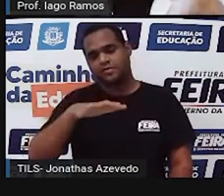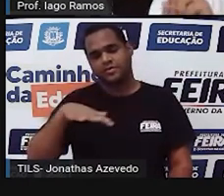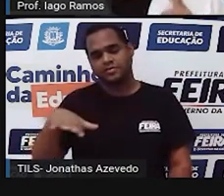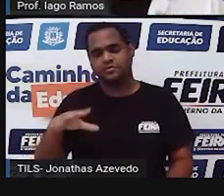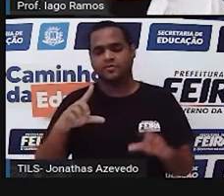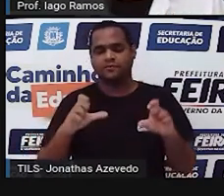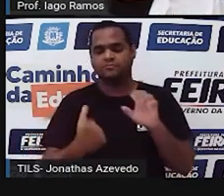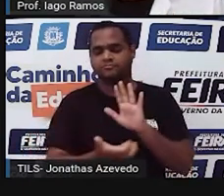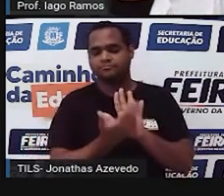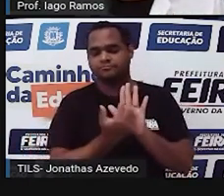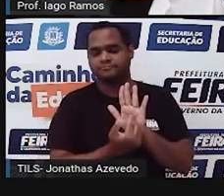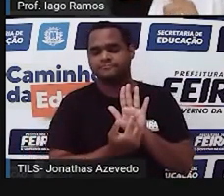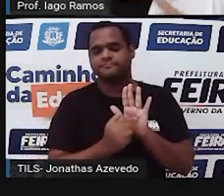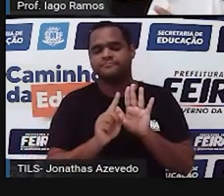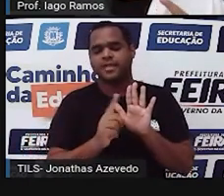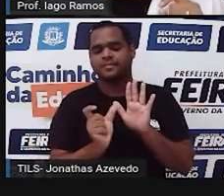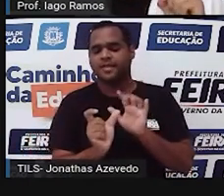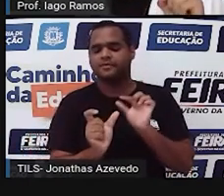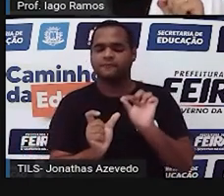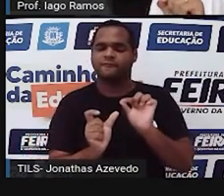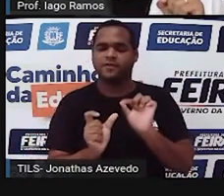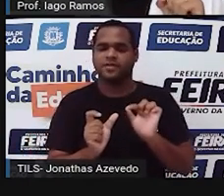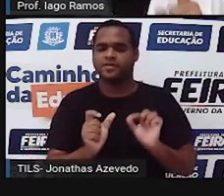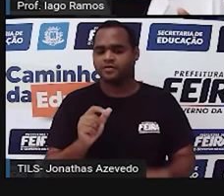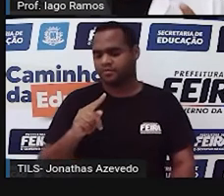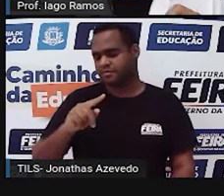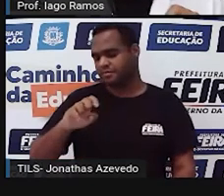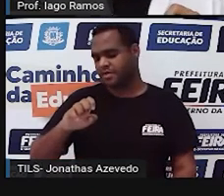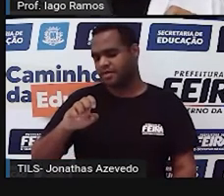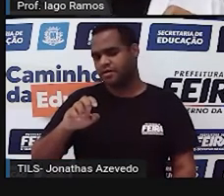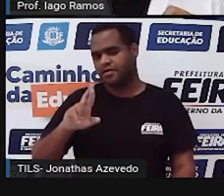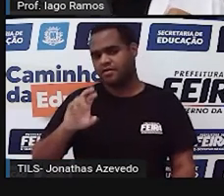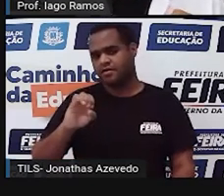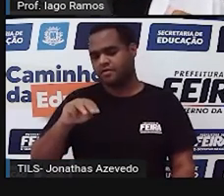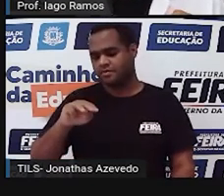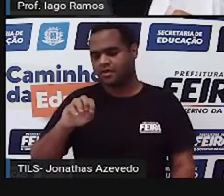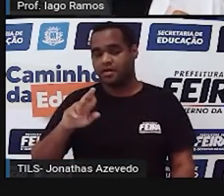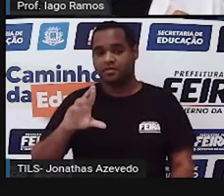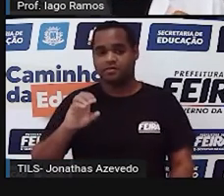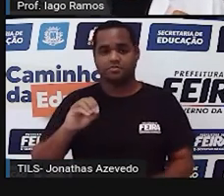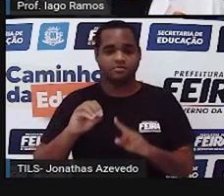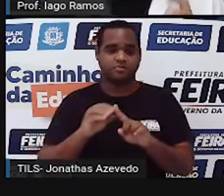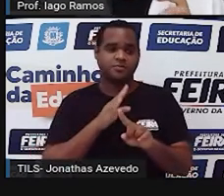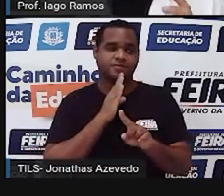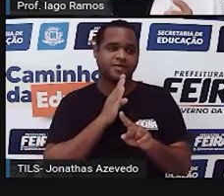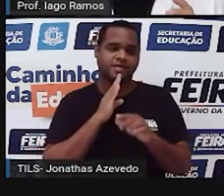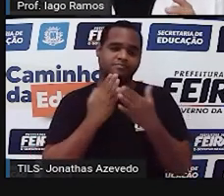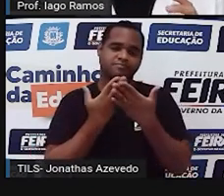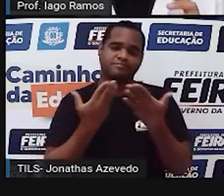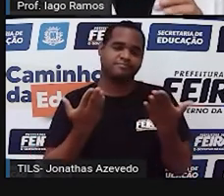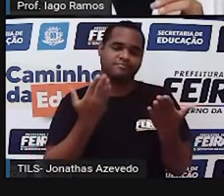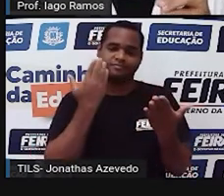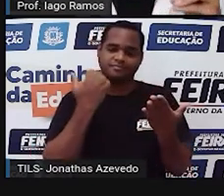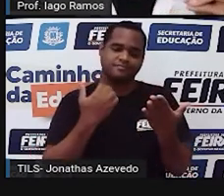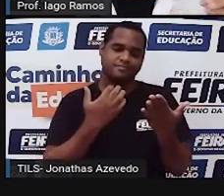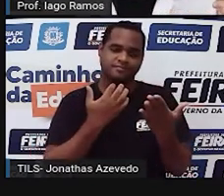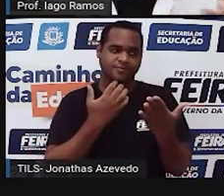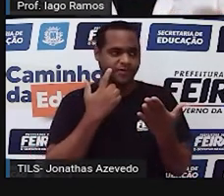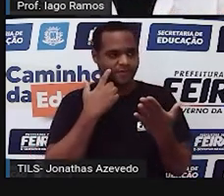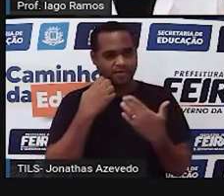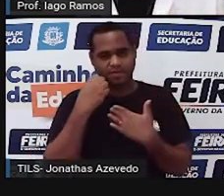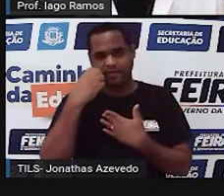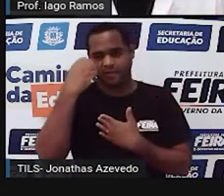E essa palavrinha é conhecida talvez por você tá em algum momento você